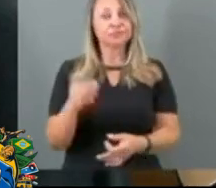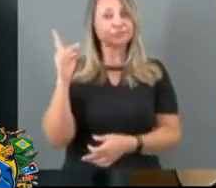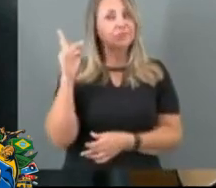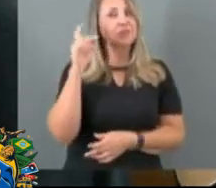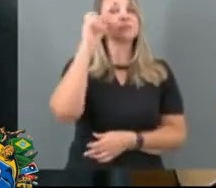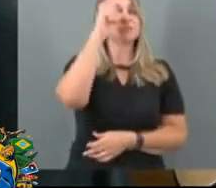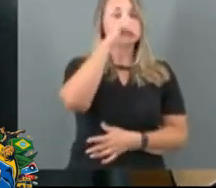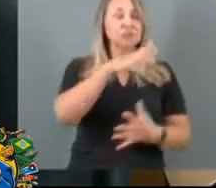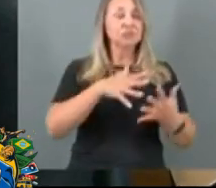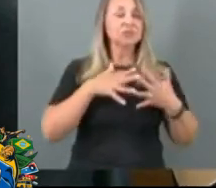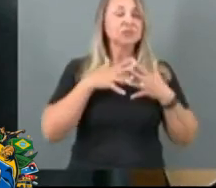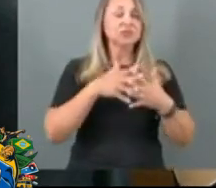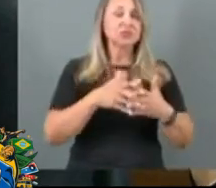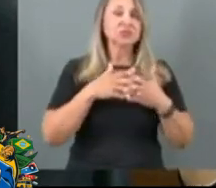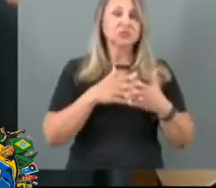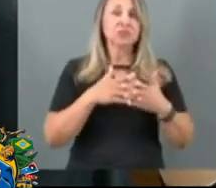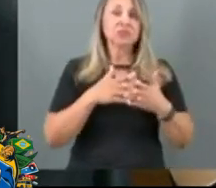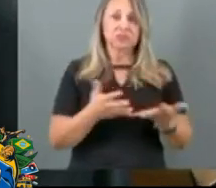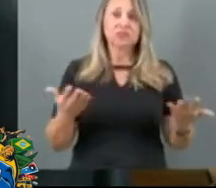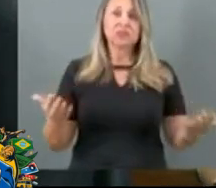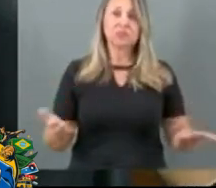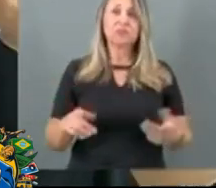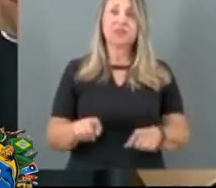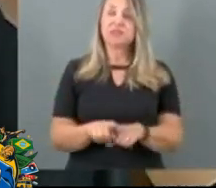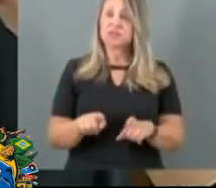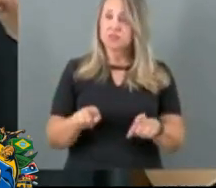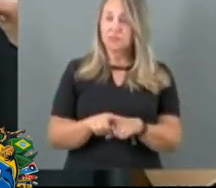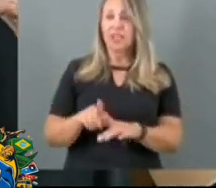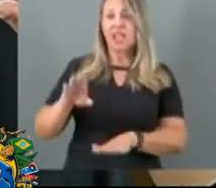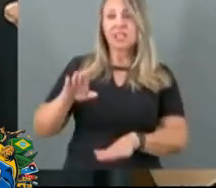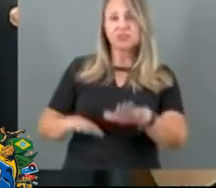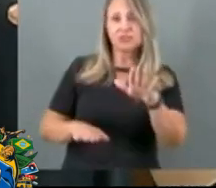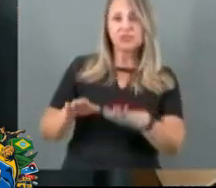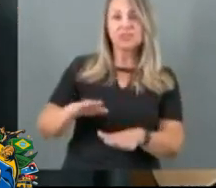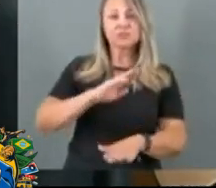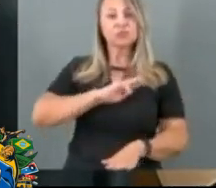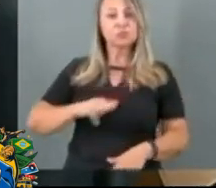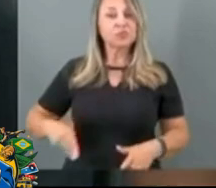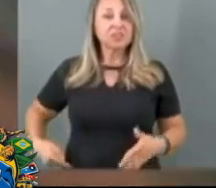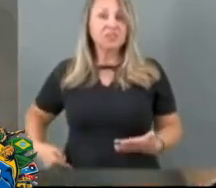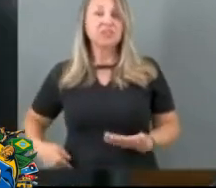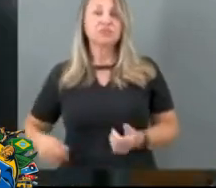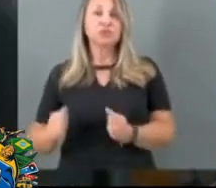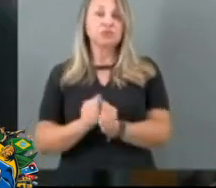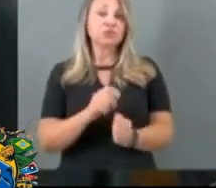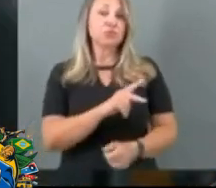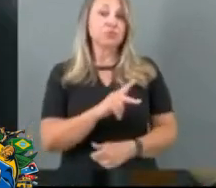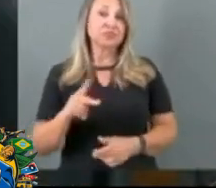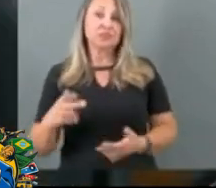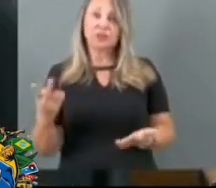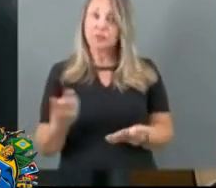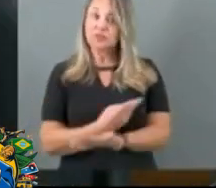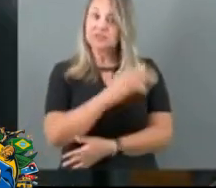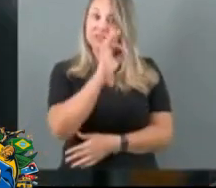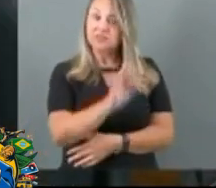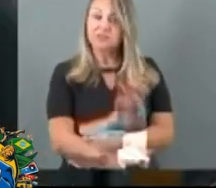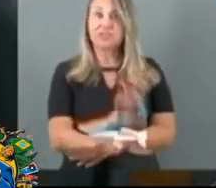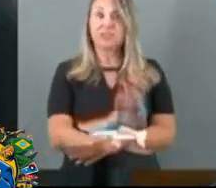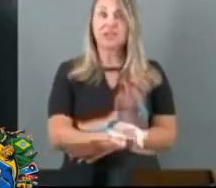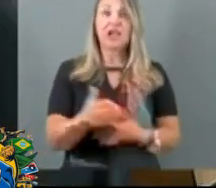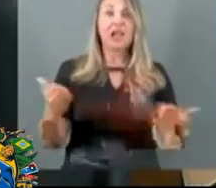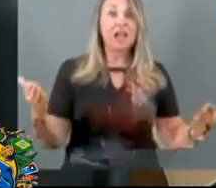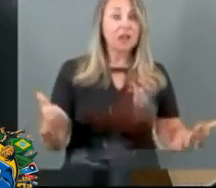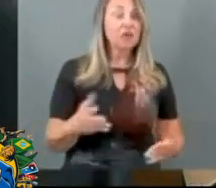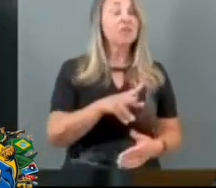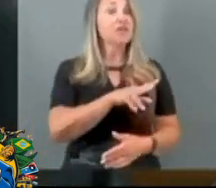a lua de mel entre Paulo Guedes e Roberto nem sempre foi de verdade. A sua lua de mel com Haddad